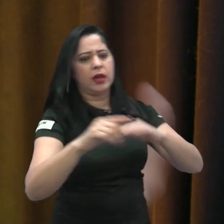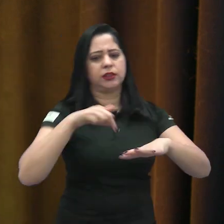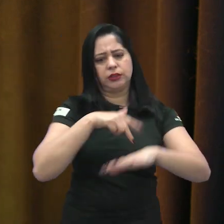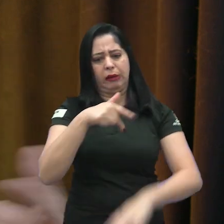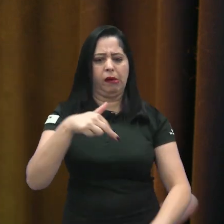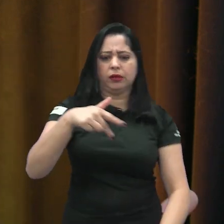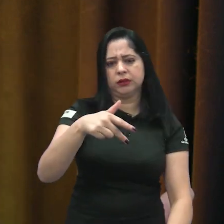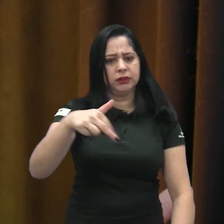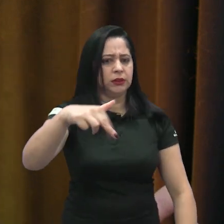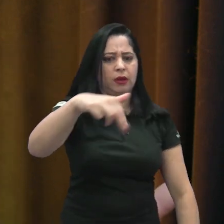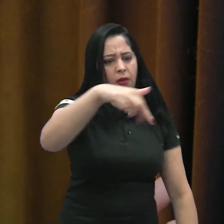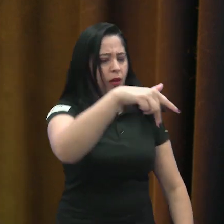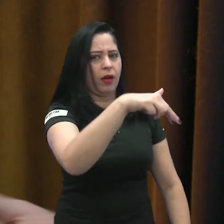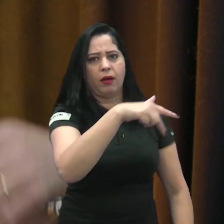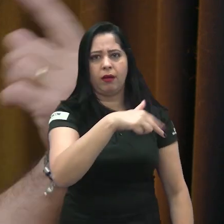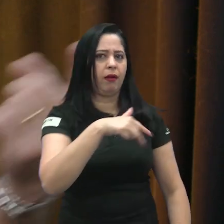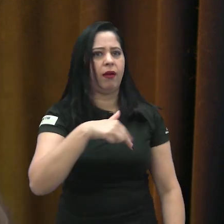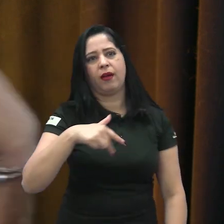volta 2 horas da tarde.